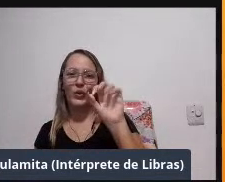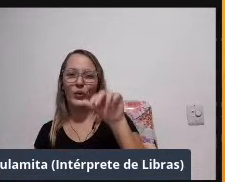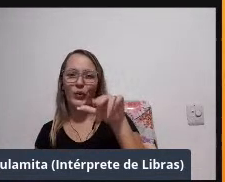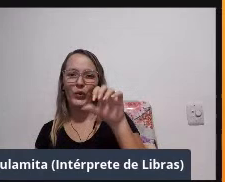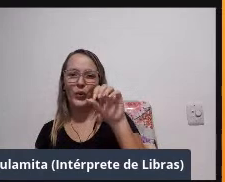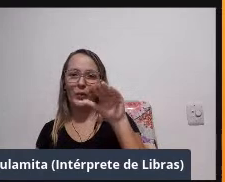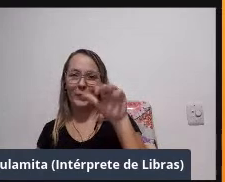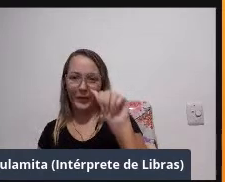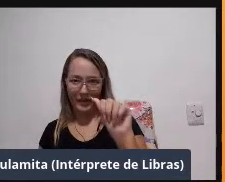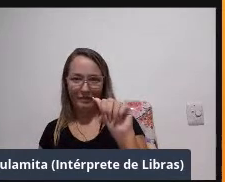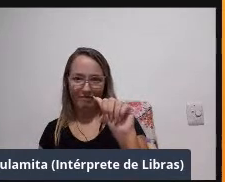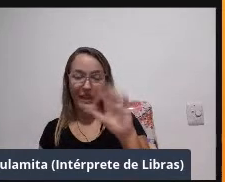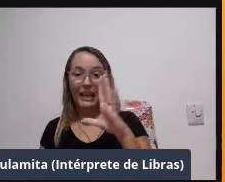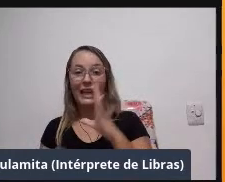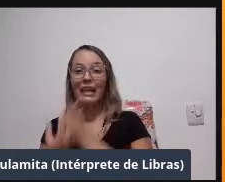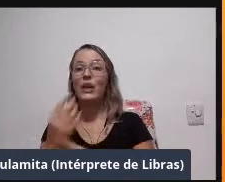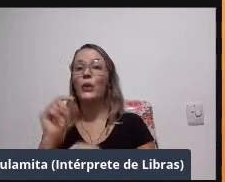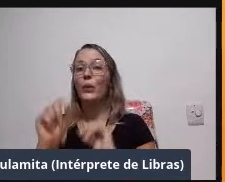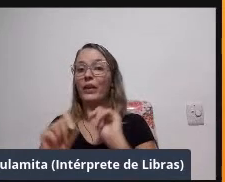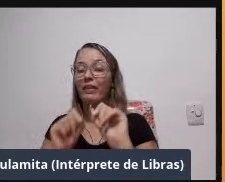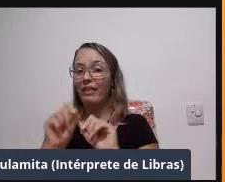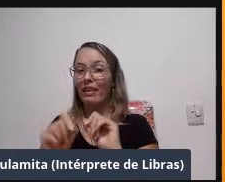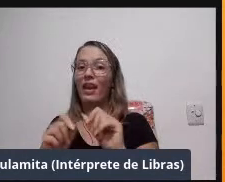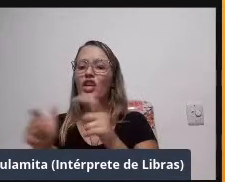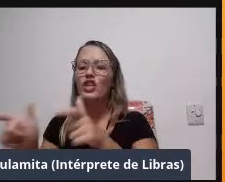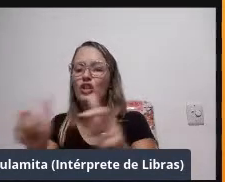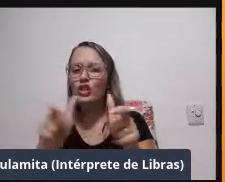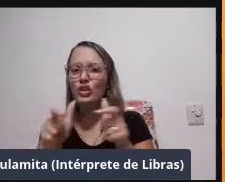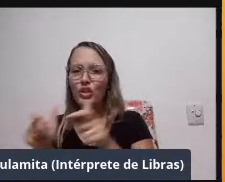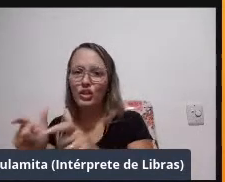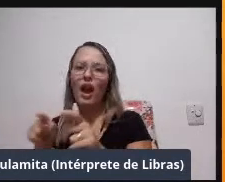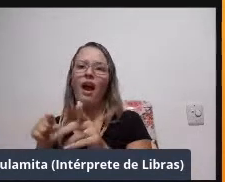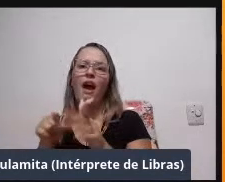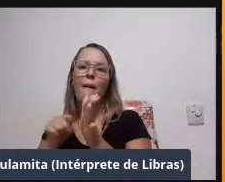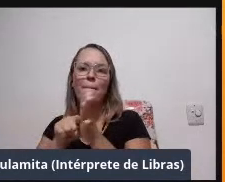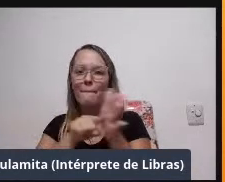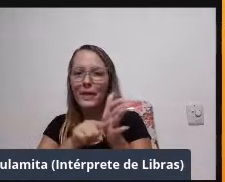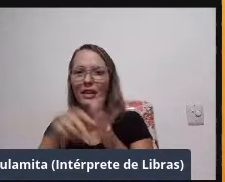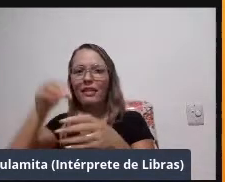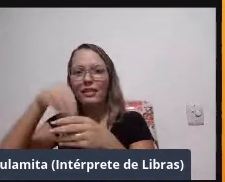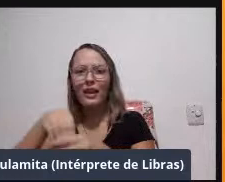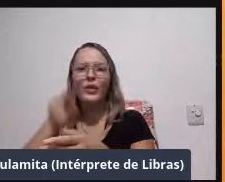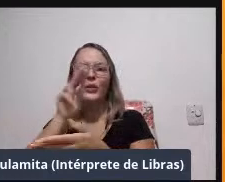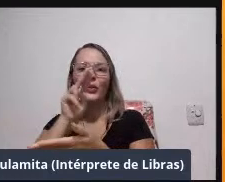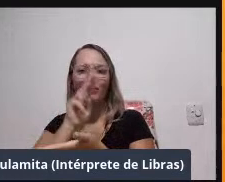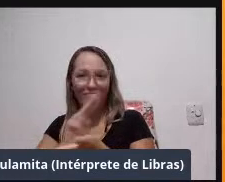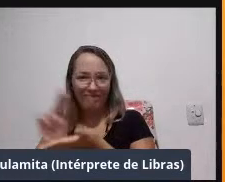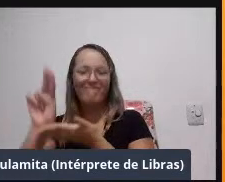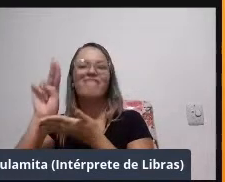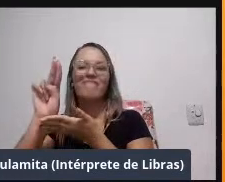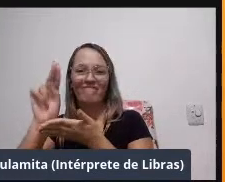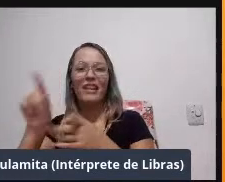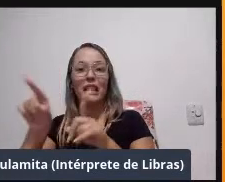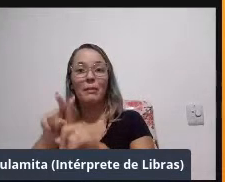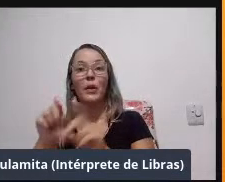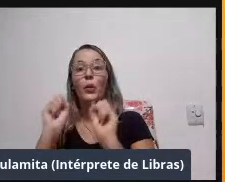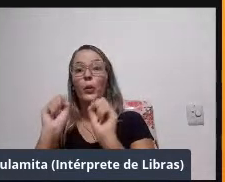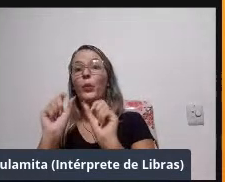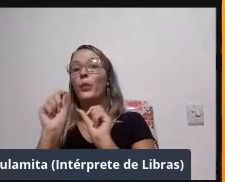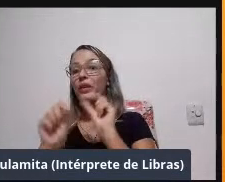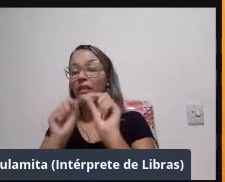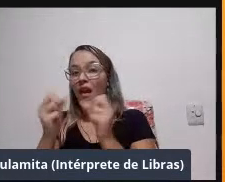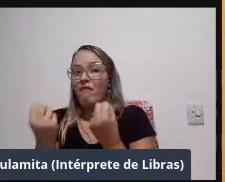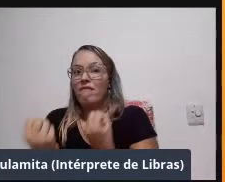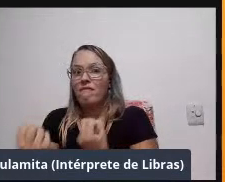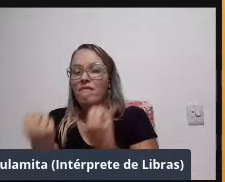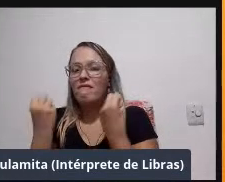vira, né, espaço de pesquisa na pós-graduação e ganha força e ganha essa